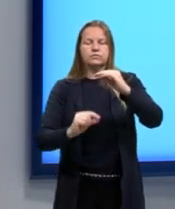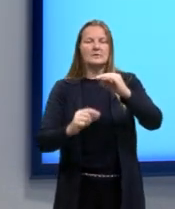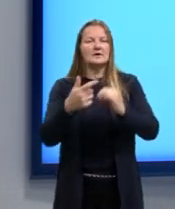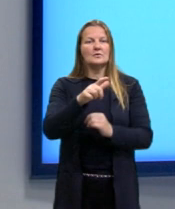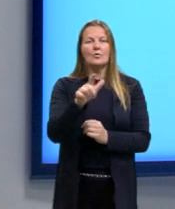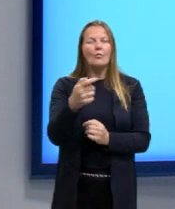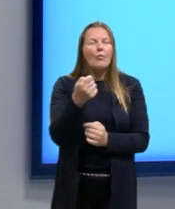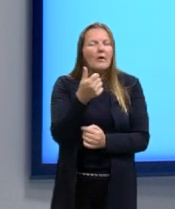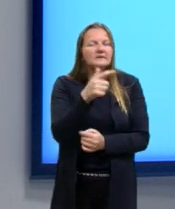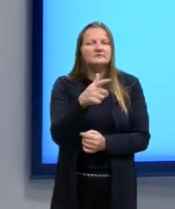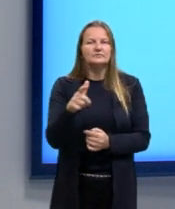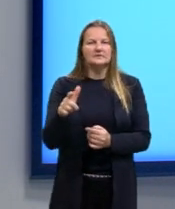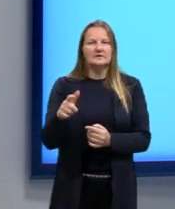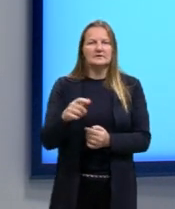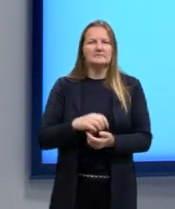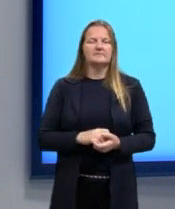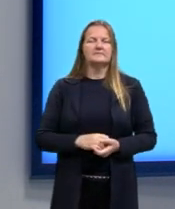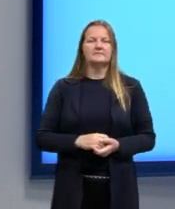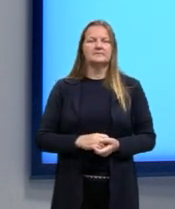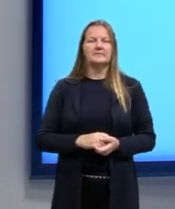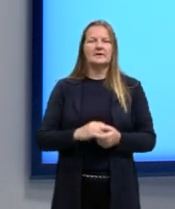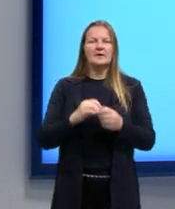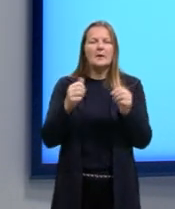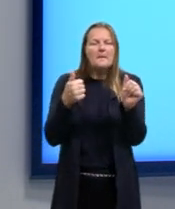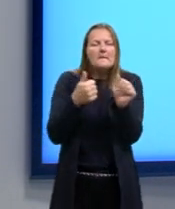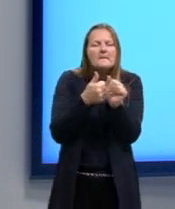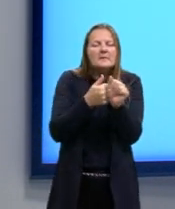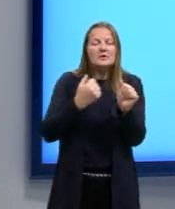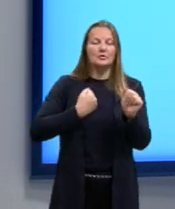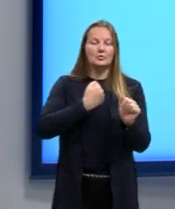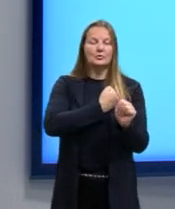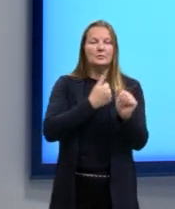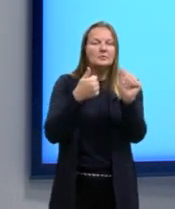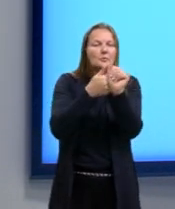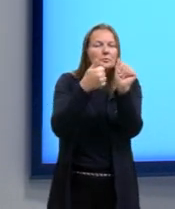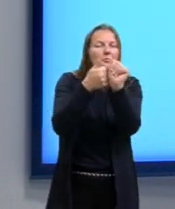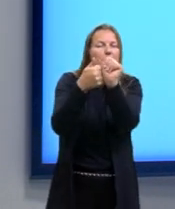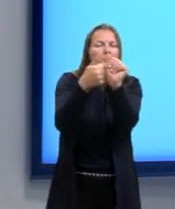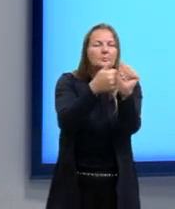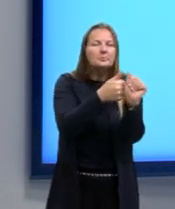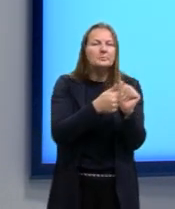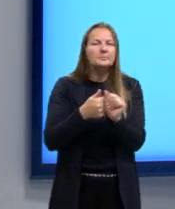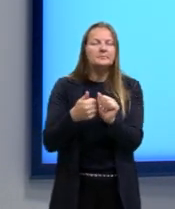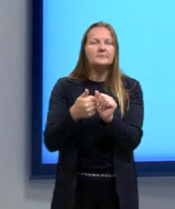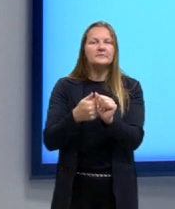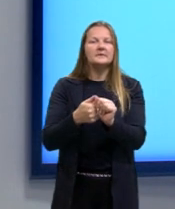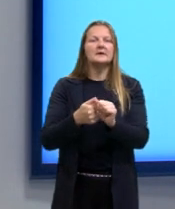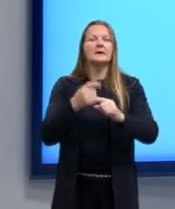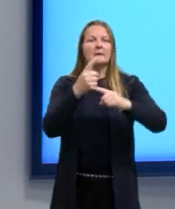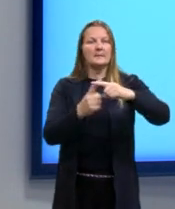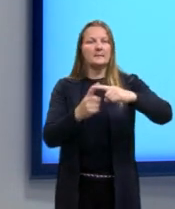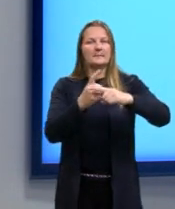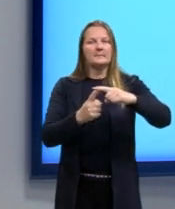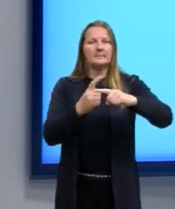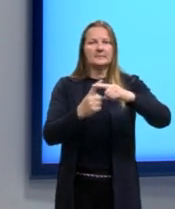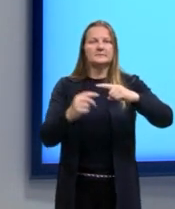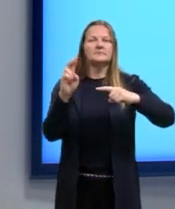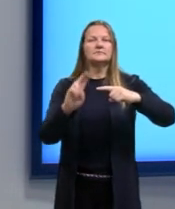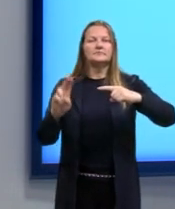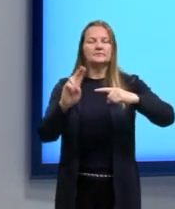ou seja os valores eles costumam estar próximos uns dos outros já a mediana ela é geralmente